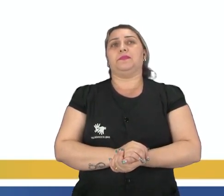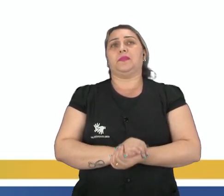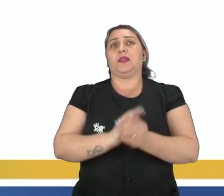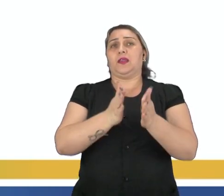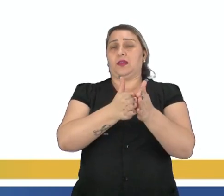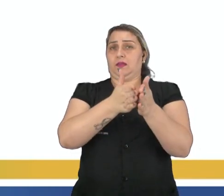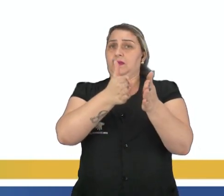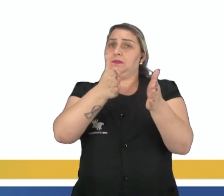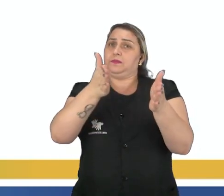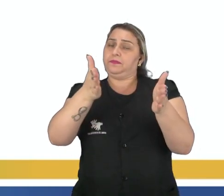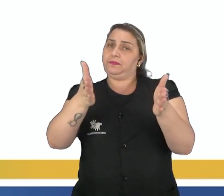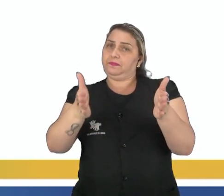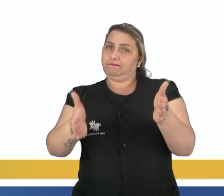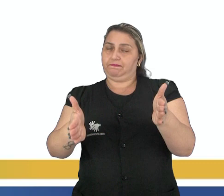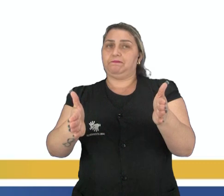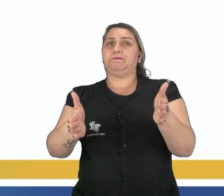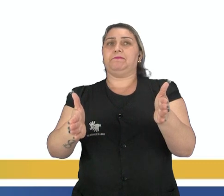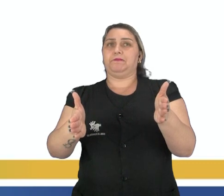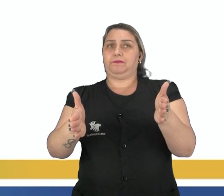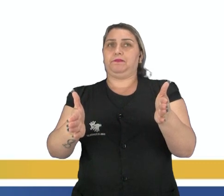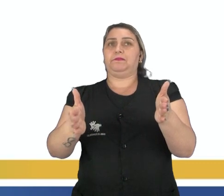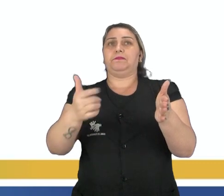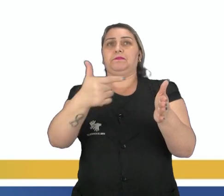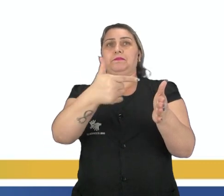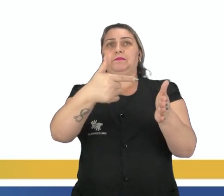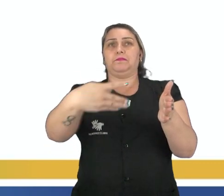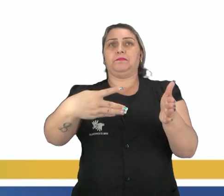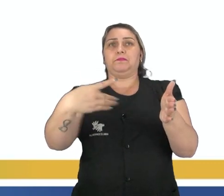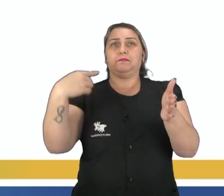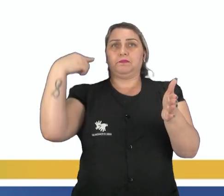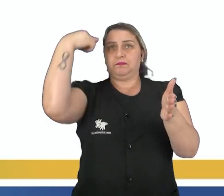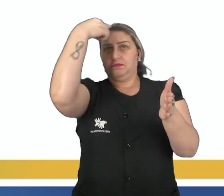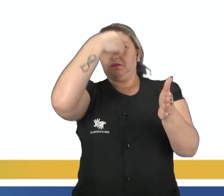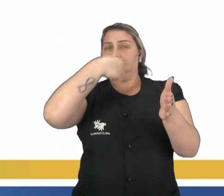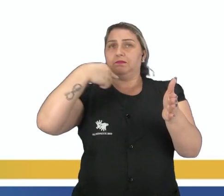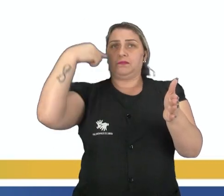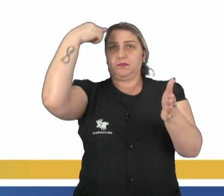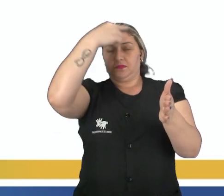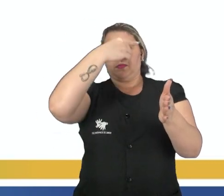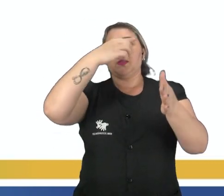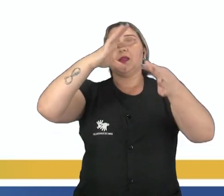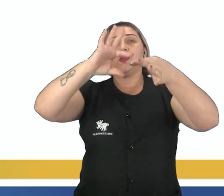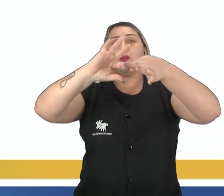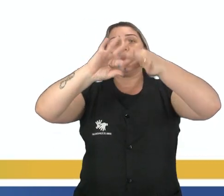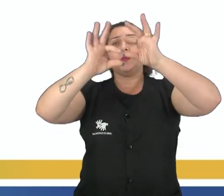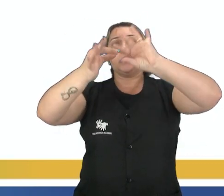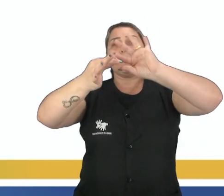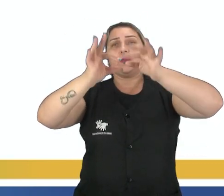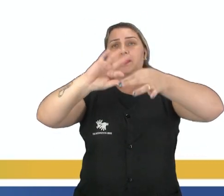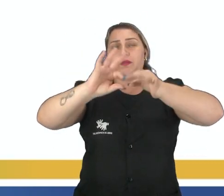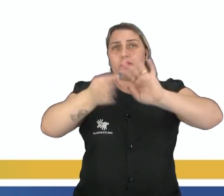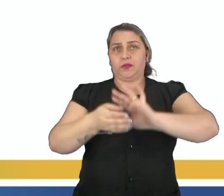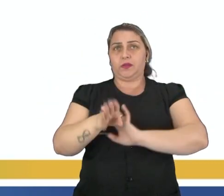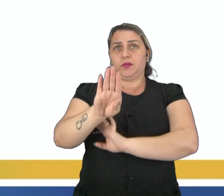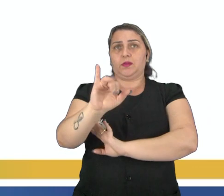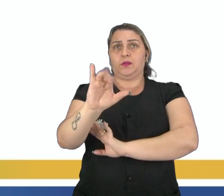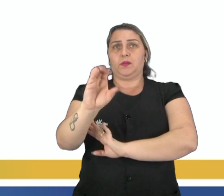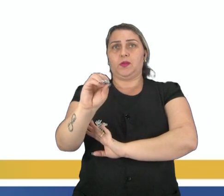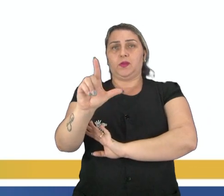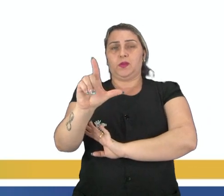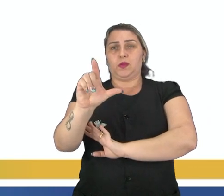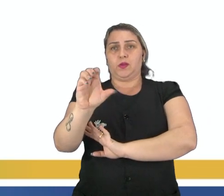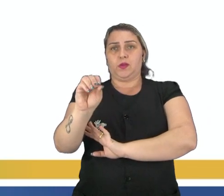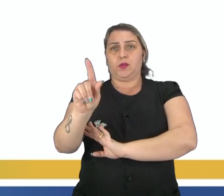Nesse caso, nós podemos definir o ritmo circadiano como um período de aproximadamente 24 horas onde o nosso